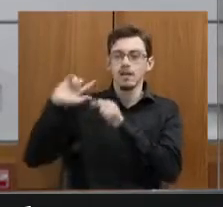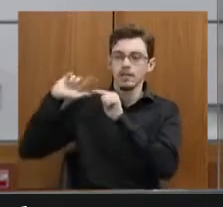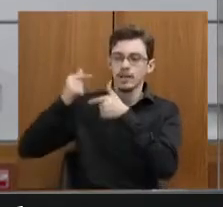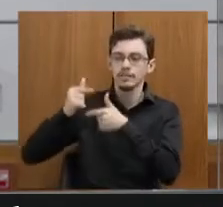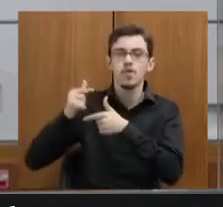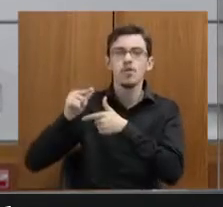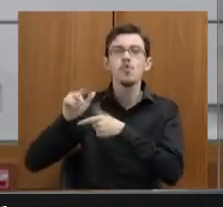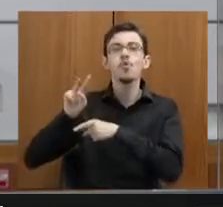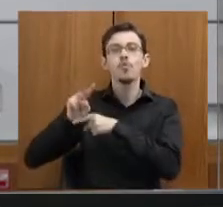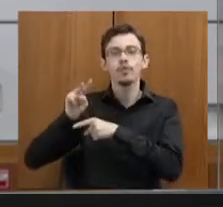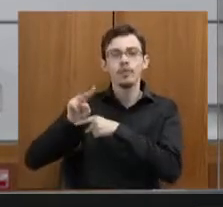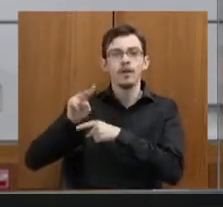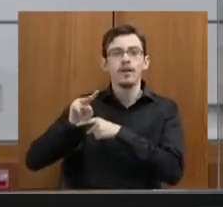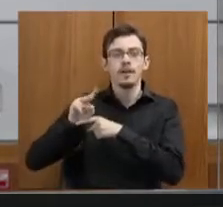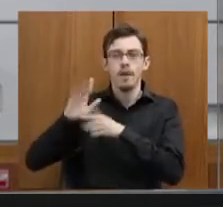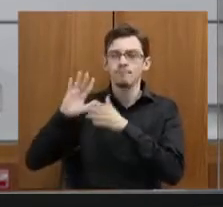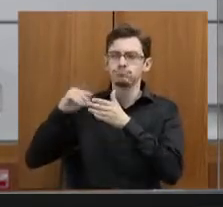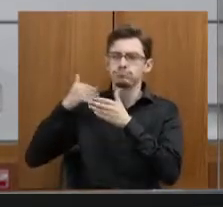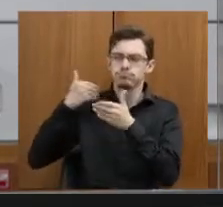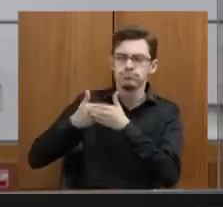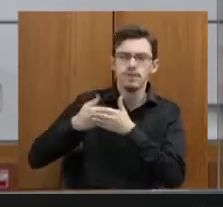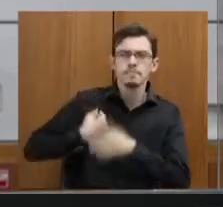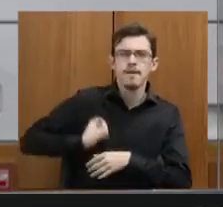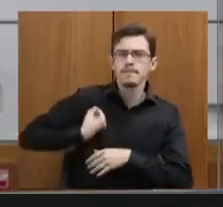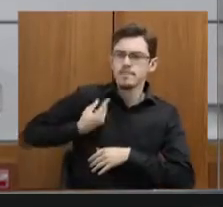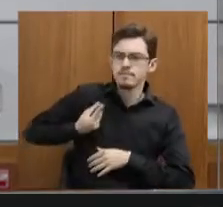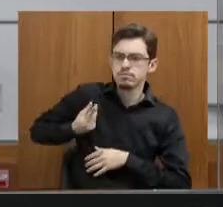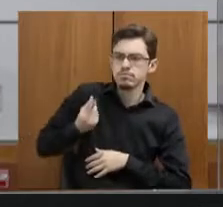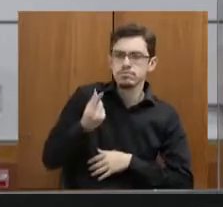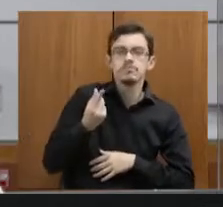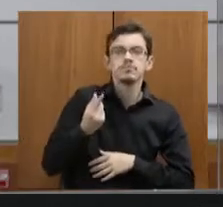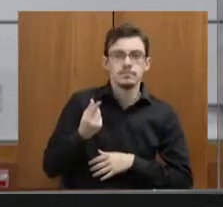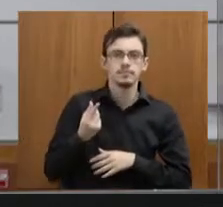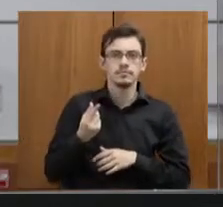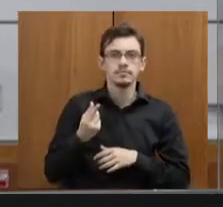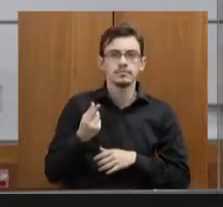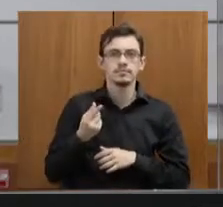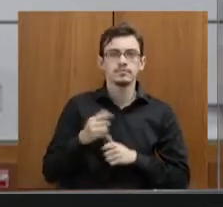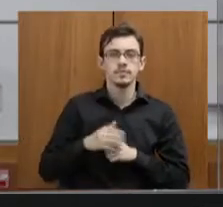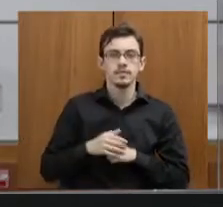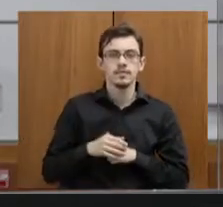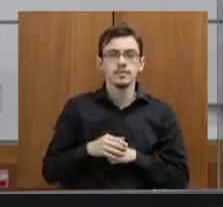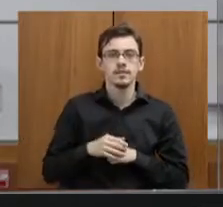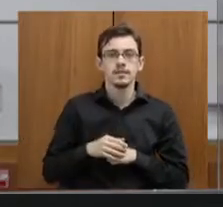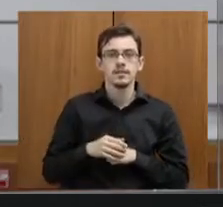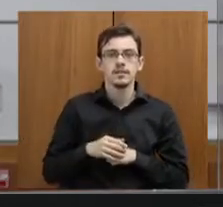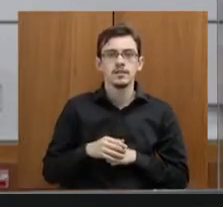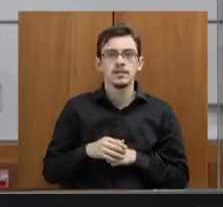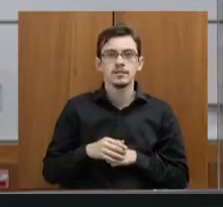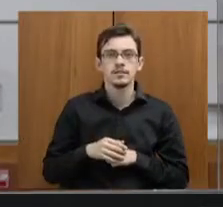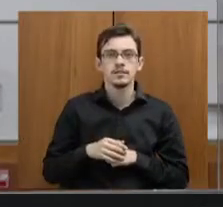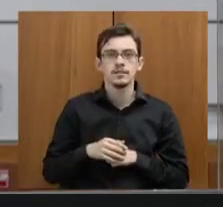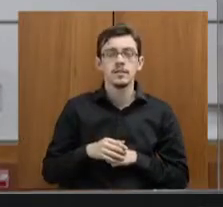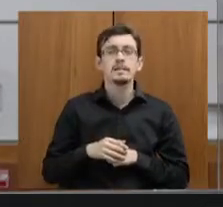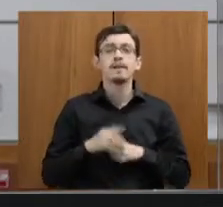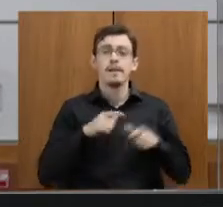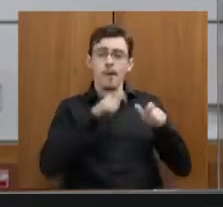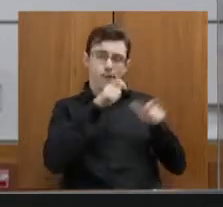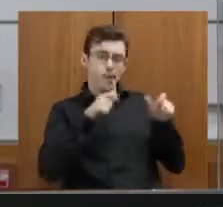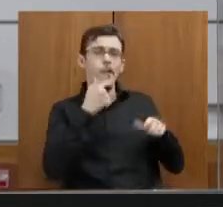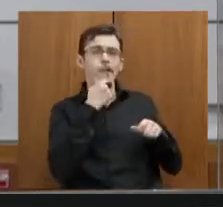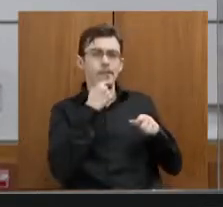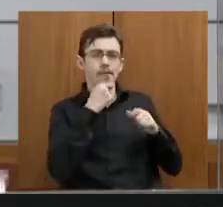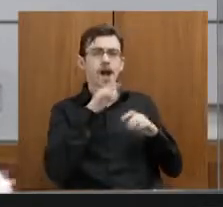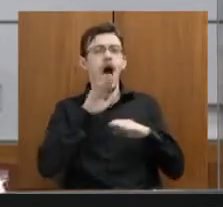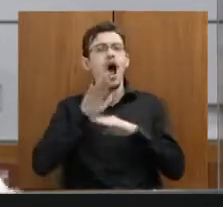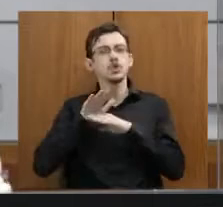somos as mantenedoras também dessa tradição não não não desmerecendo logicamente a energia família F masculina porque